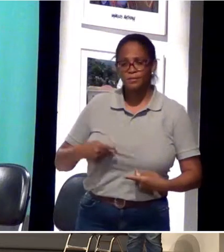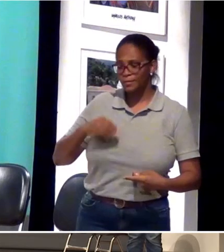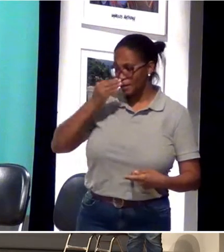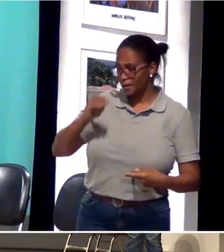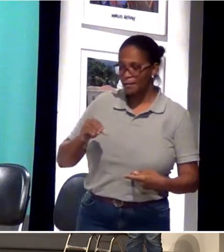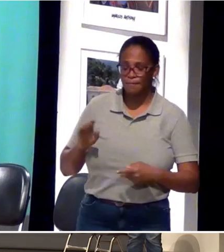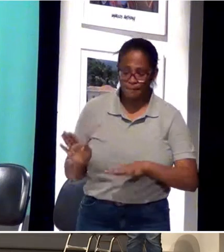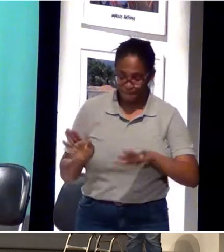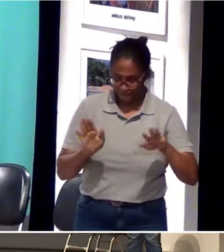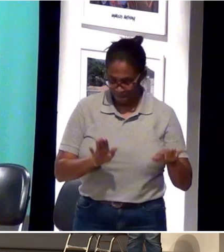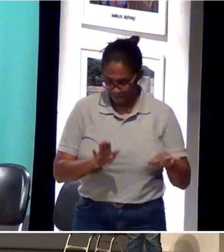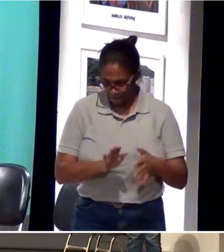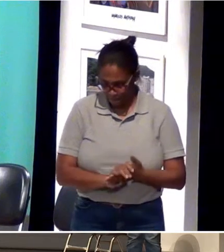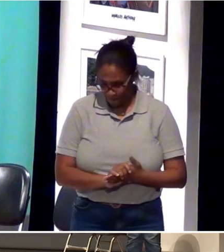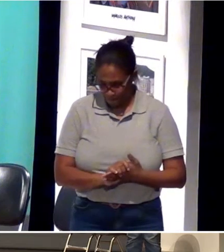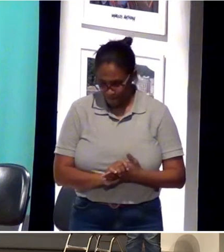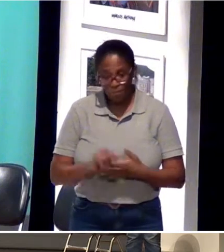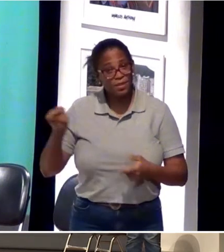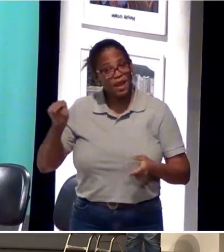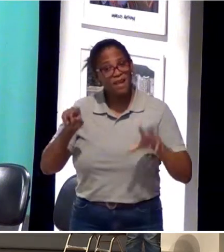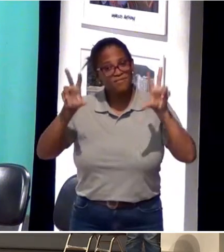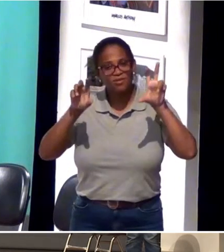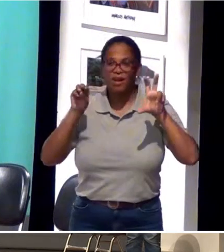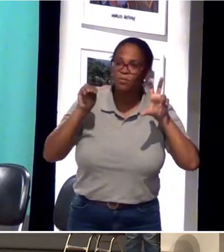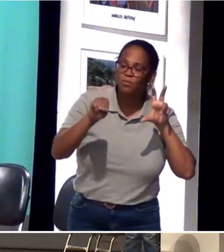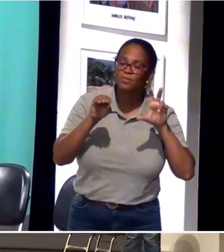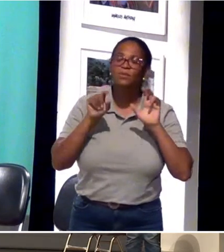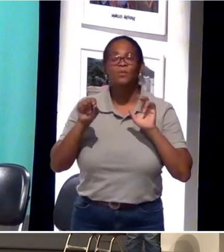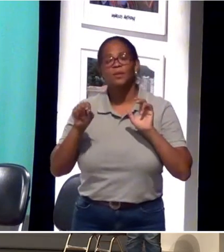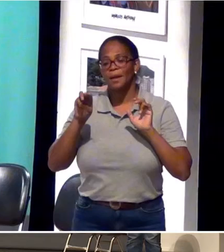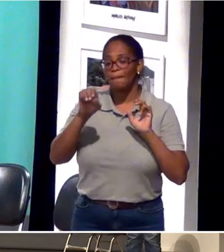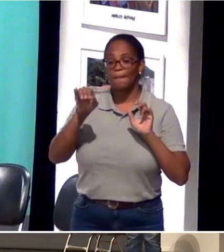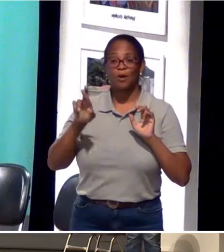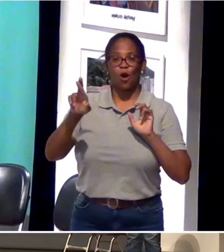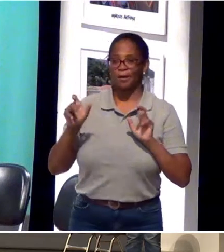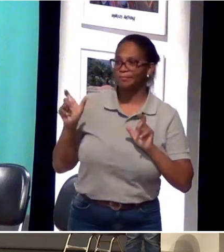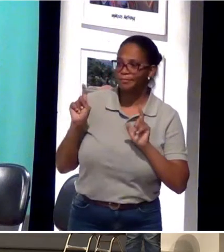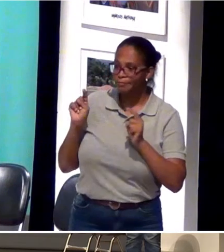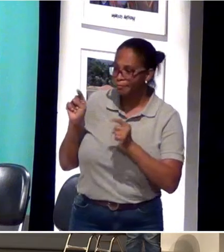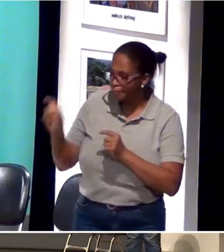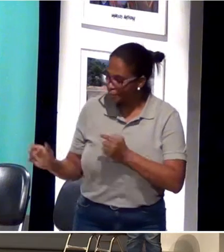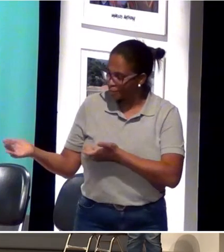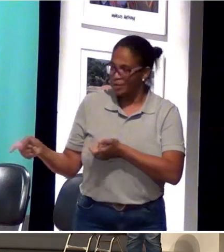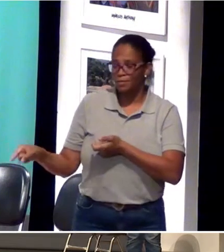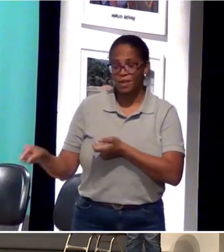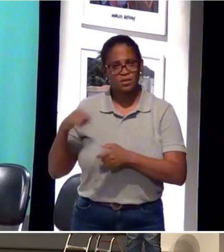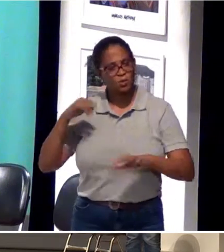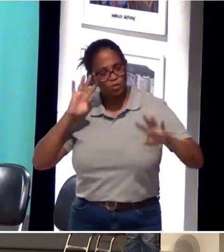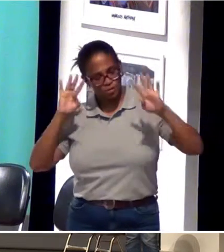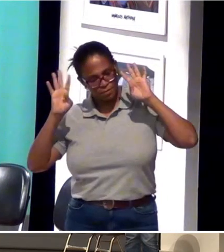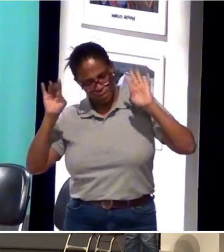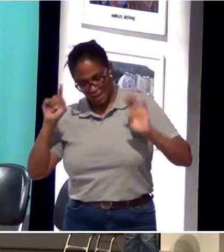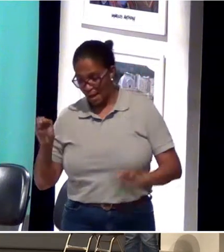tão humanos. Né? E aí você vai colocar aí menor. Até hoje, se a gente parar rapidamente e pensar,